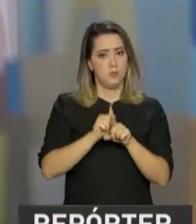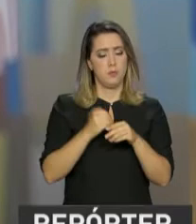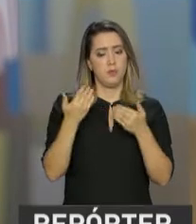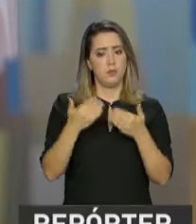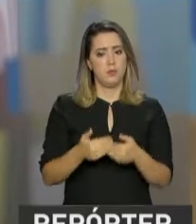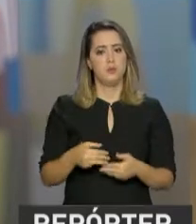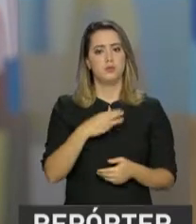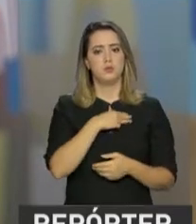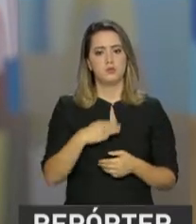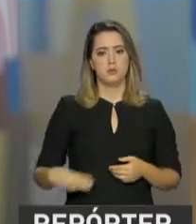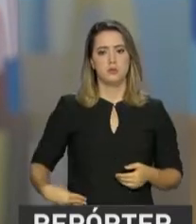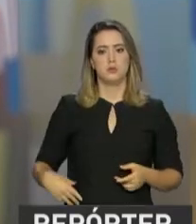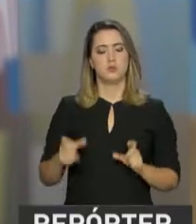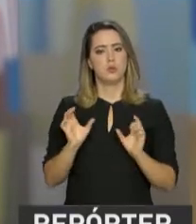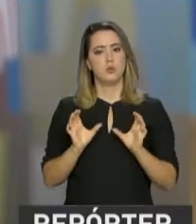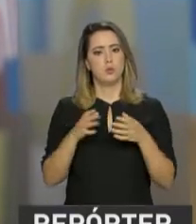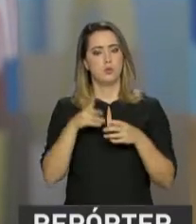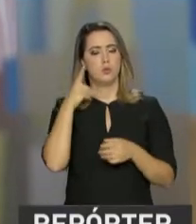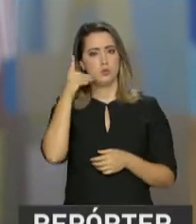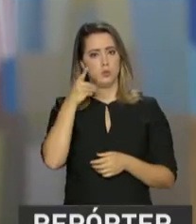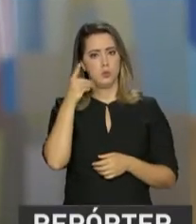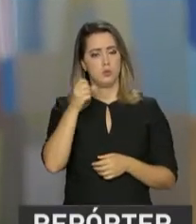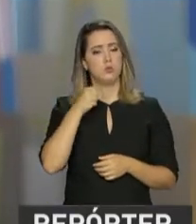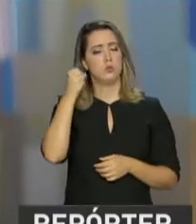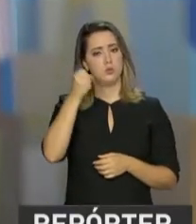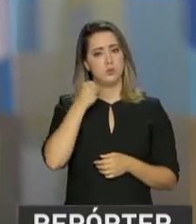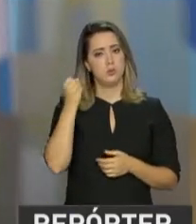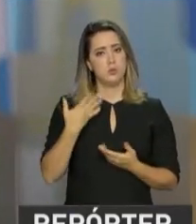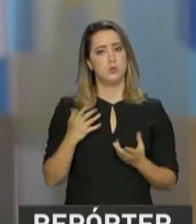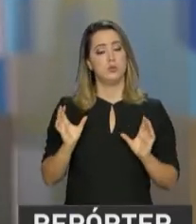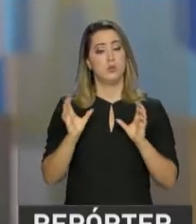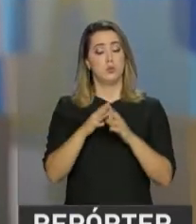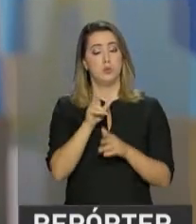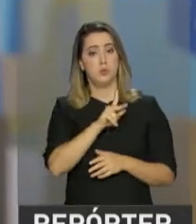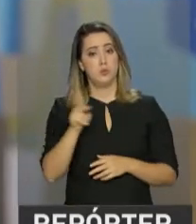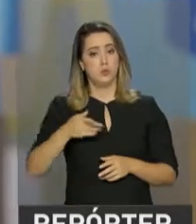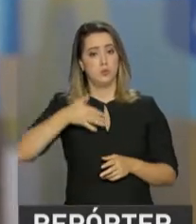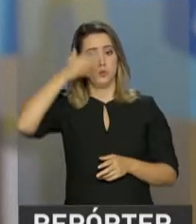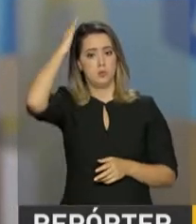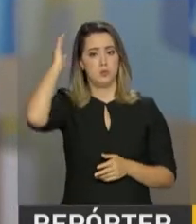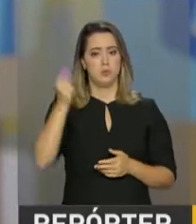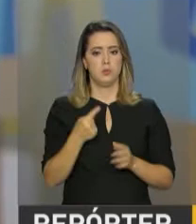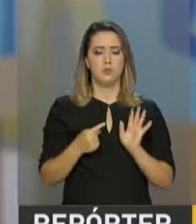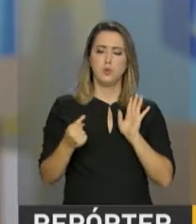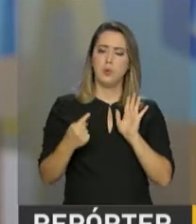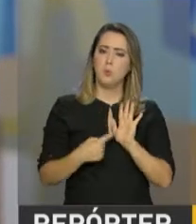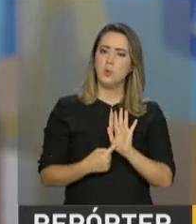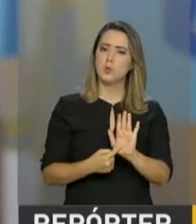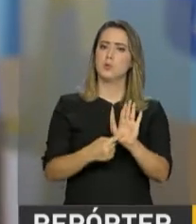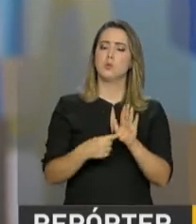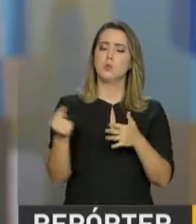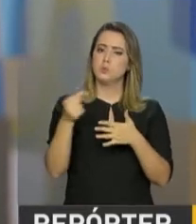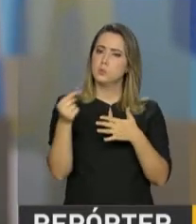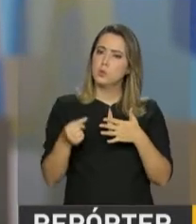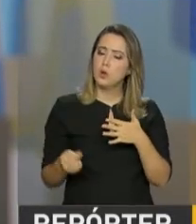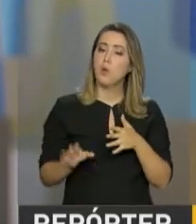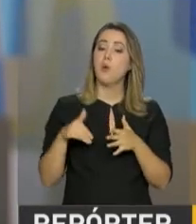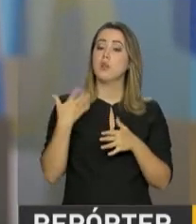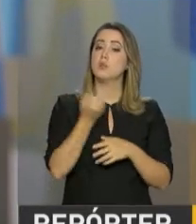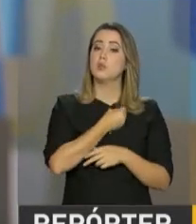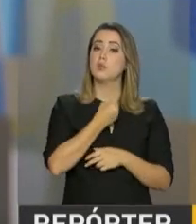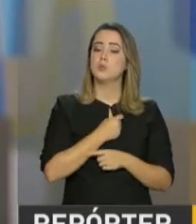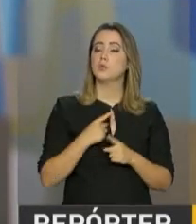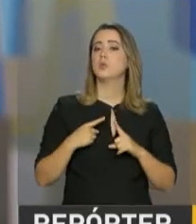de ministros parlamentares e da classe empresarial o presidente temer apontou índices positivos da economia